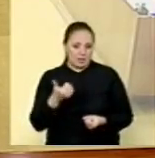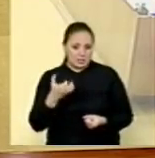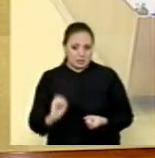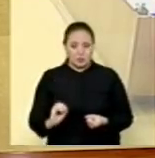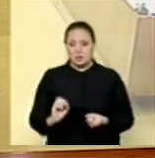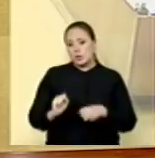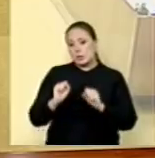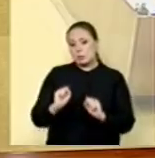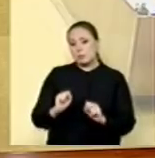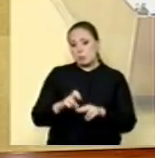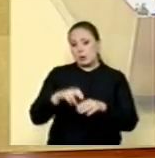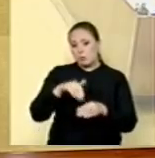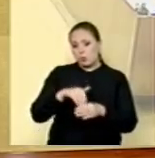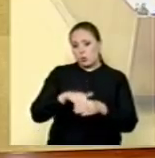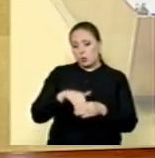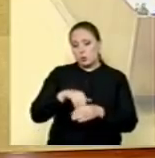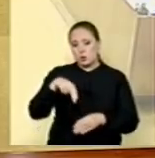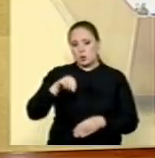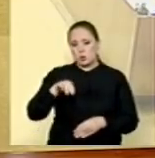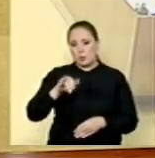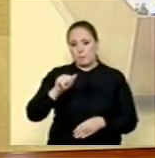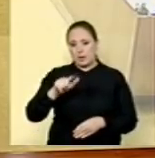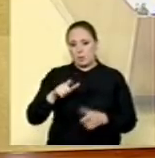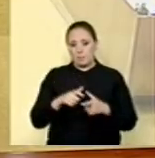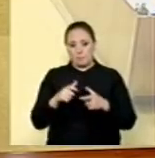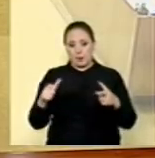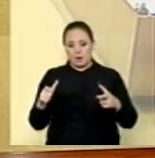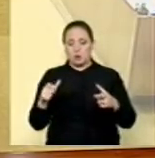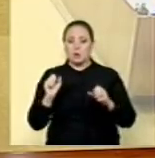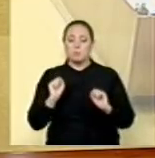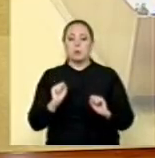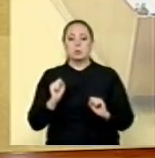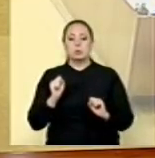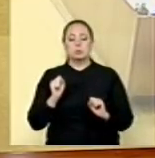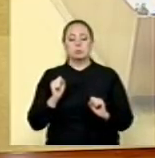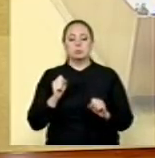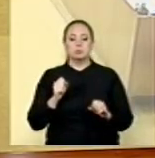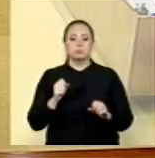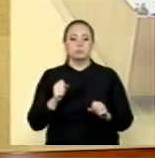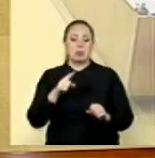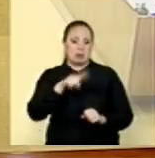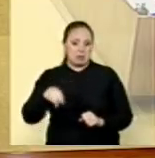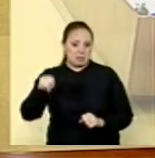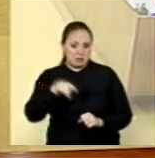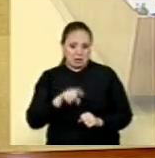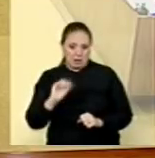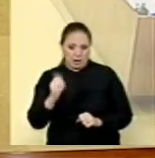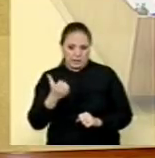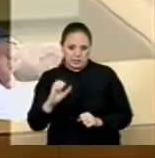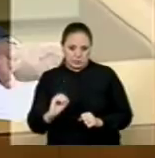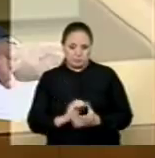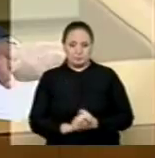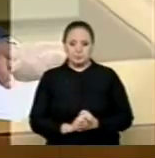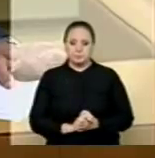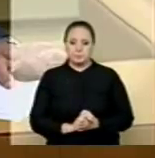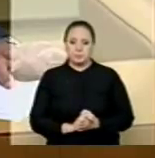pelo voto nominal da maioria dos membros, assustar o andamento da ação, né? O parágrafo